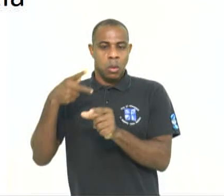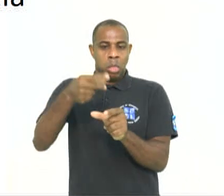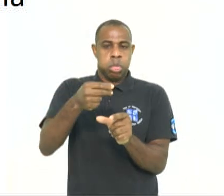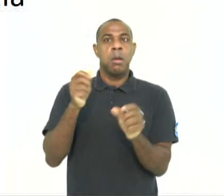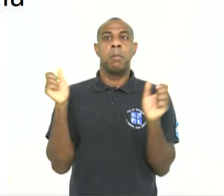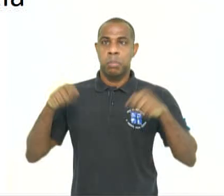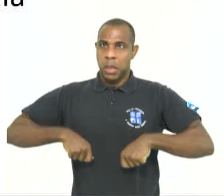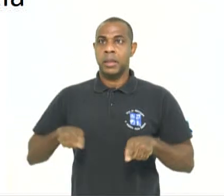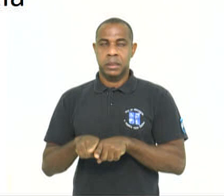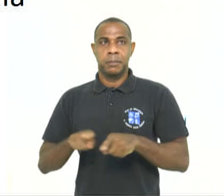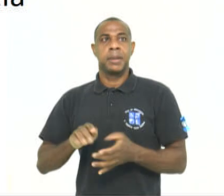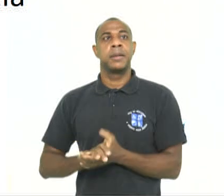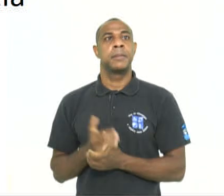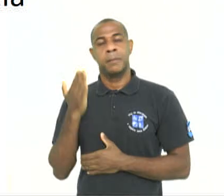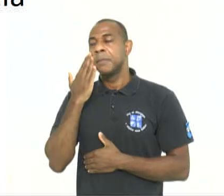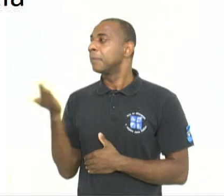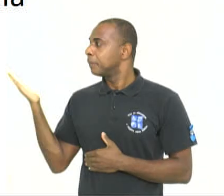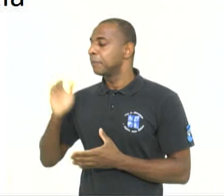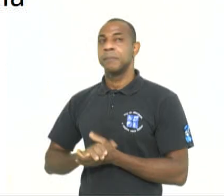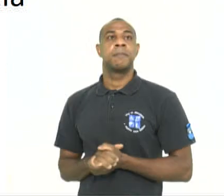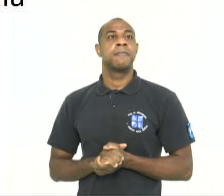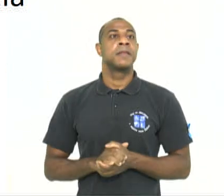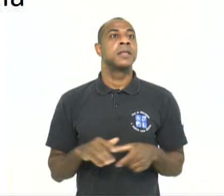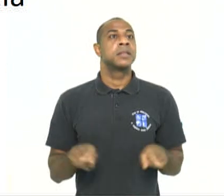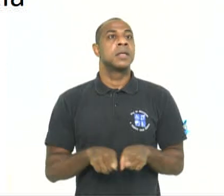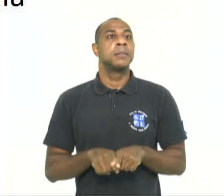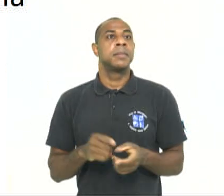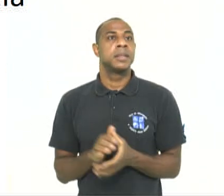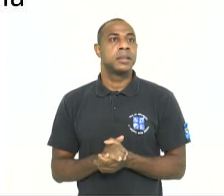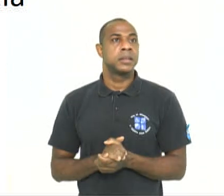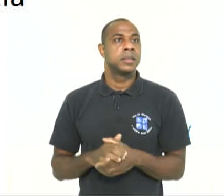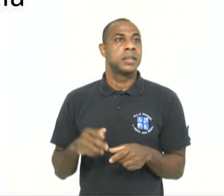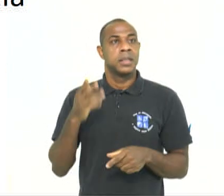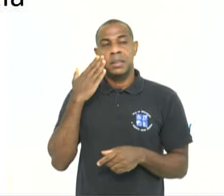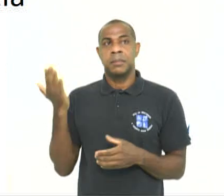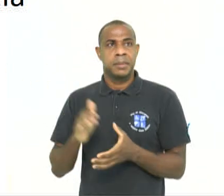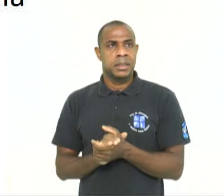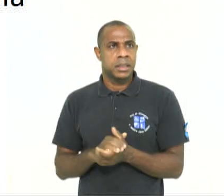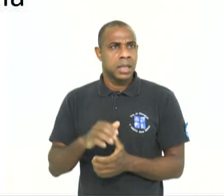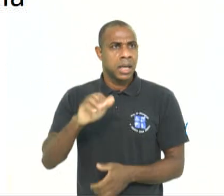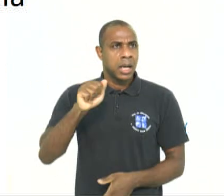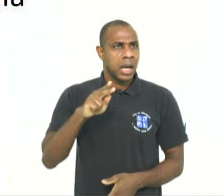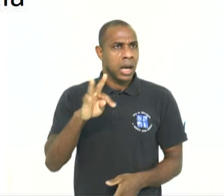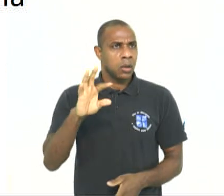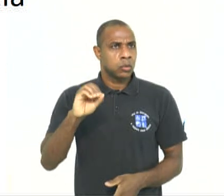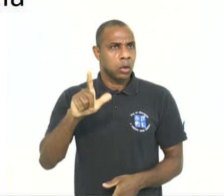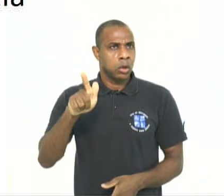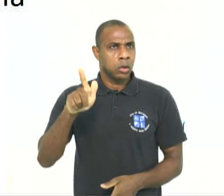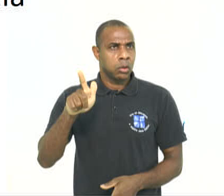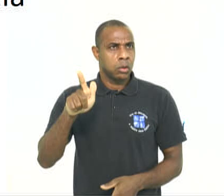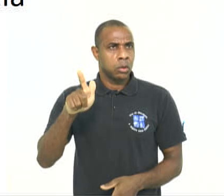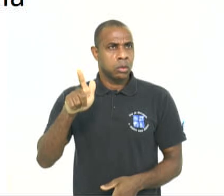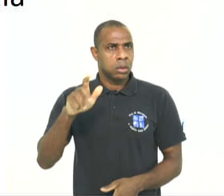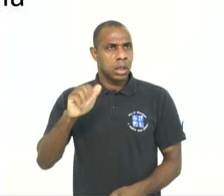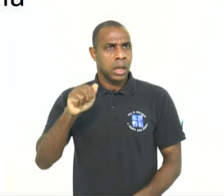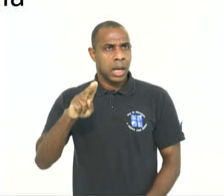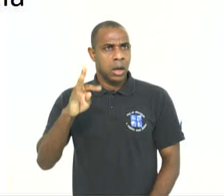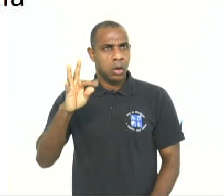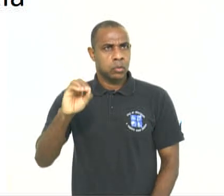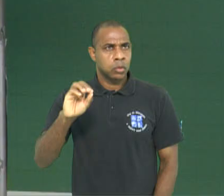um banco, de células tronco. Ou autóloga, quando a medula vem do próprio paciente. É um processo um pouco mais,